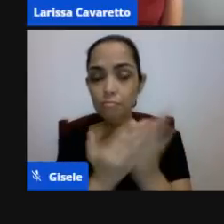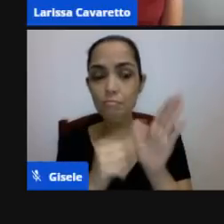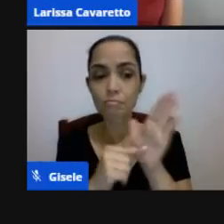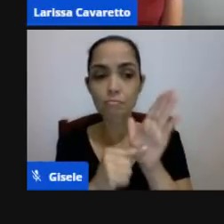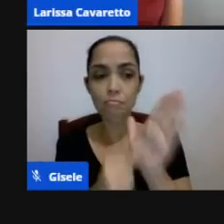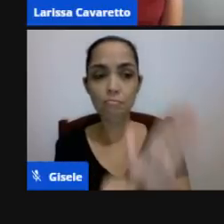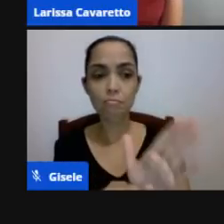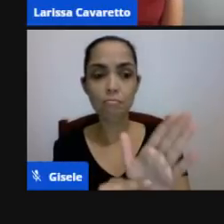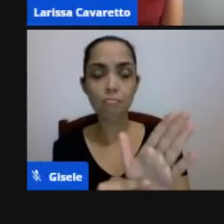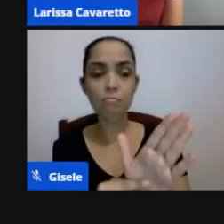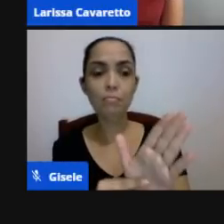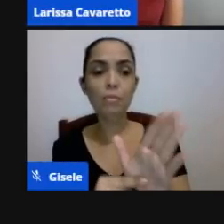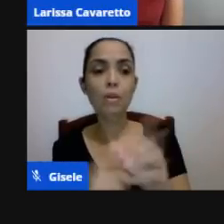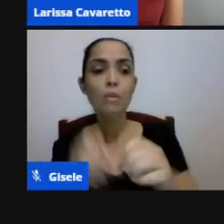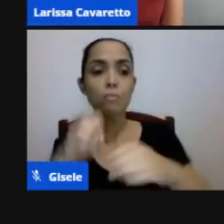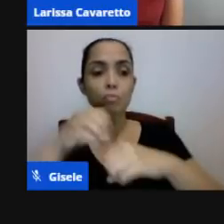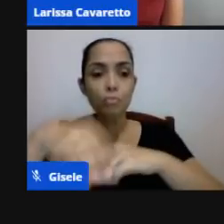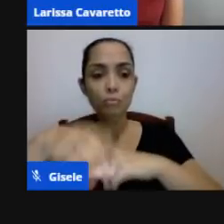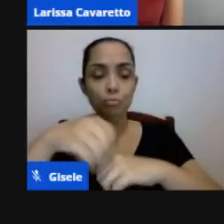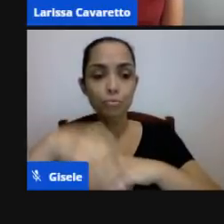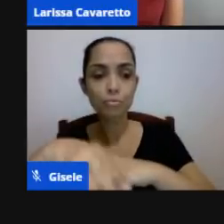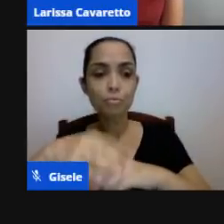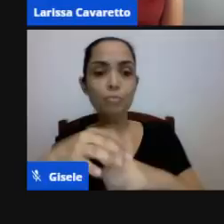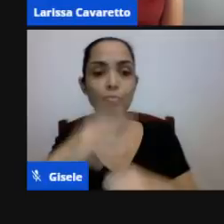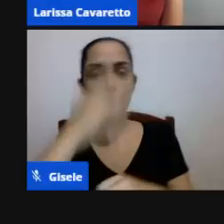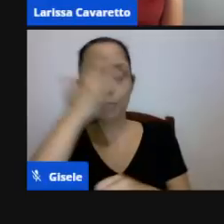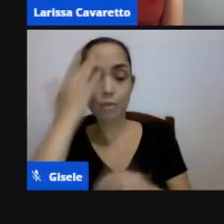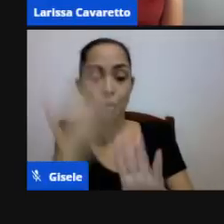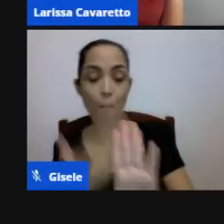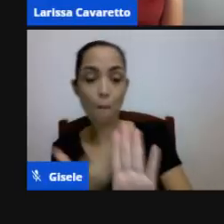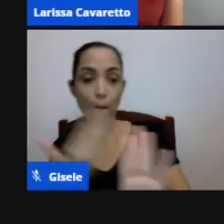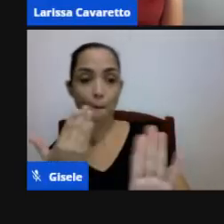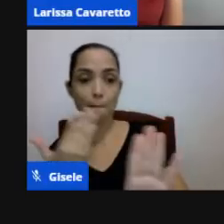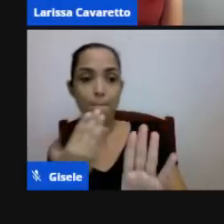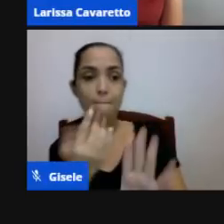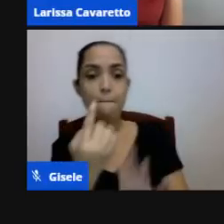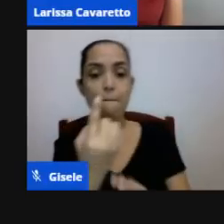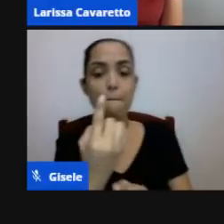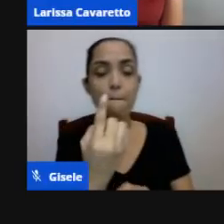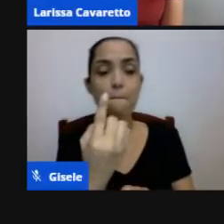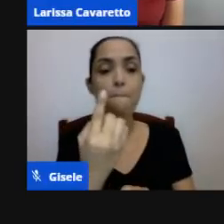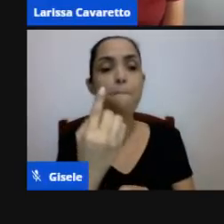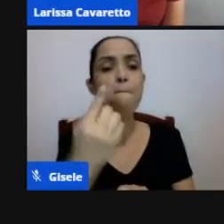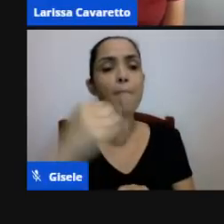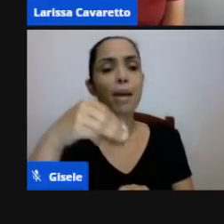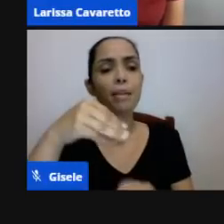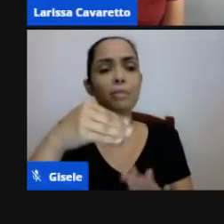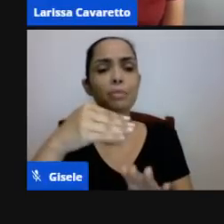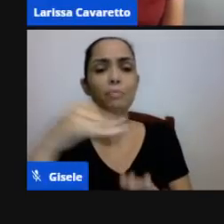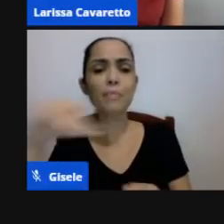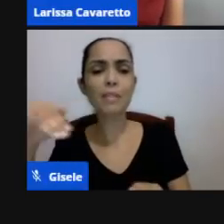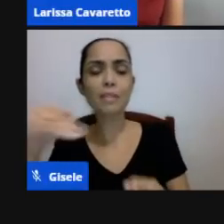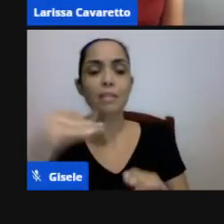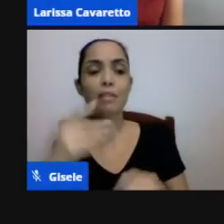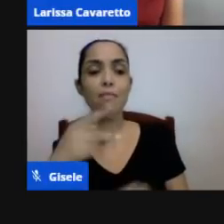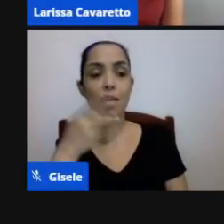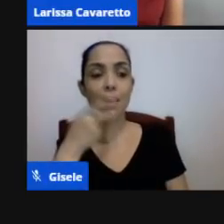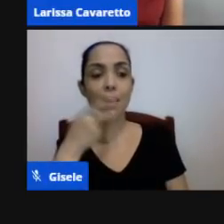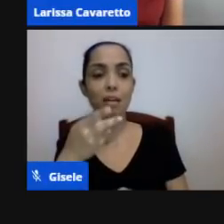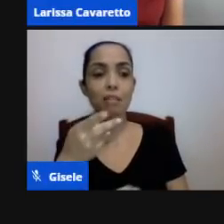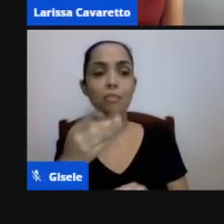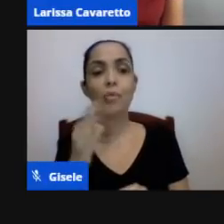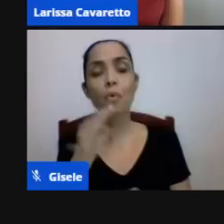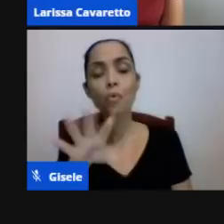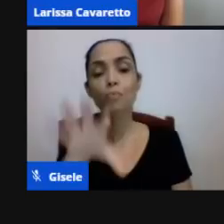a transmissão, que a distância de 1,5 metro é suficiente para que durante a fala ou durante